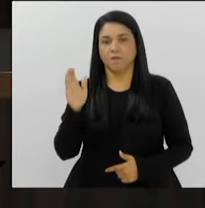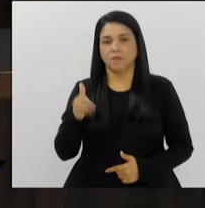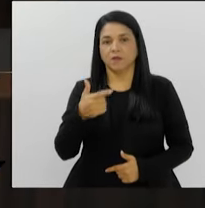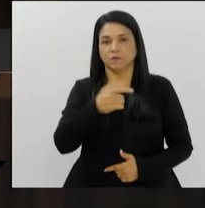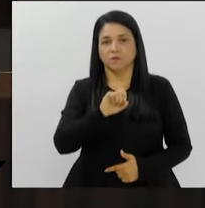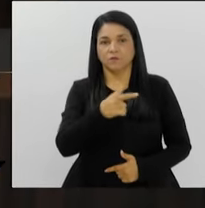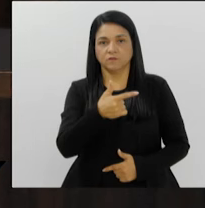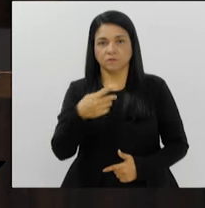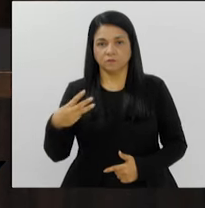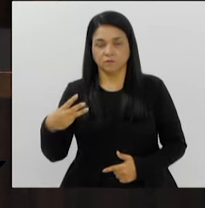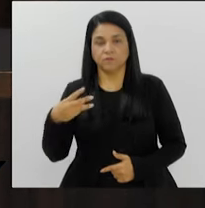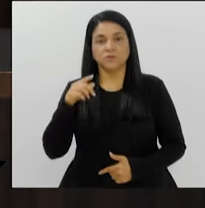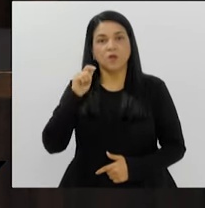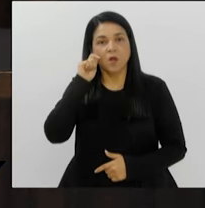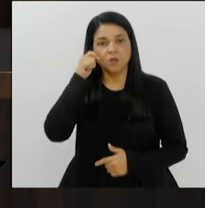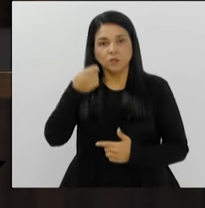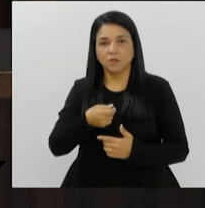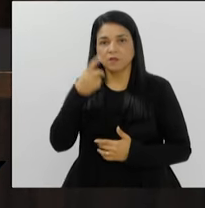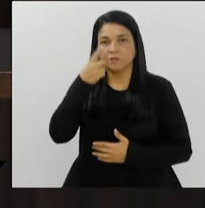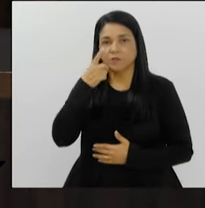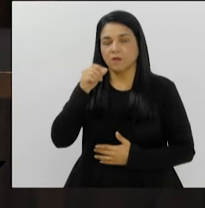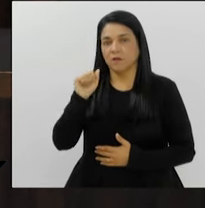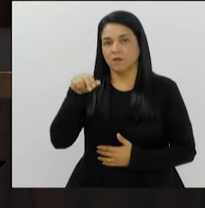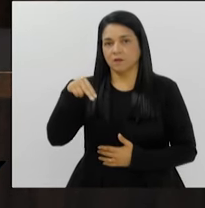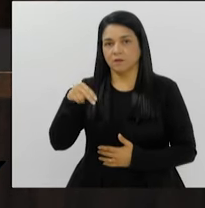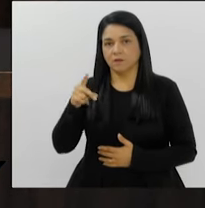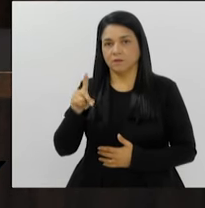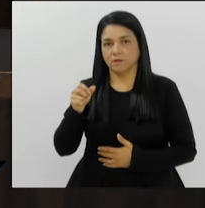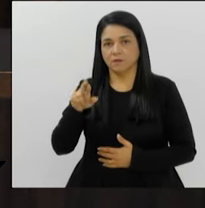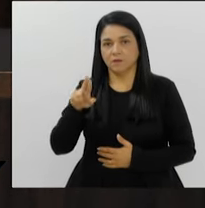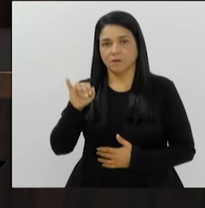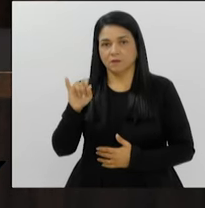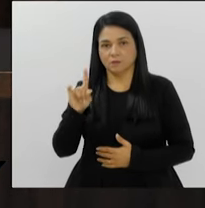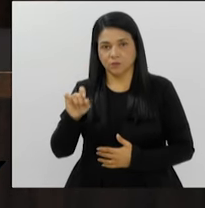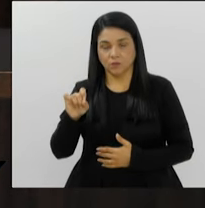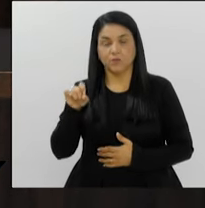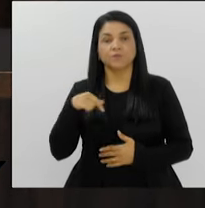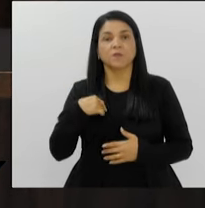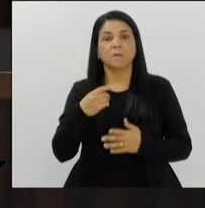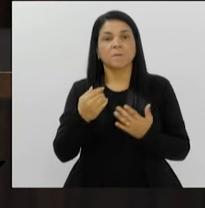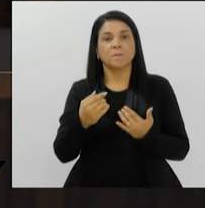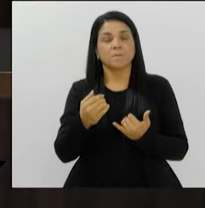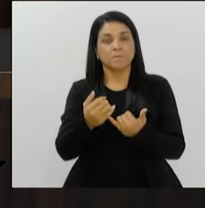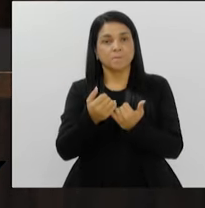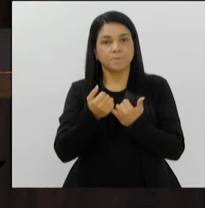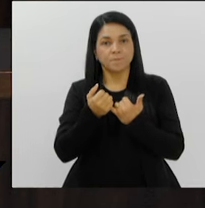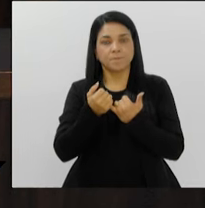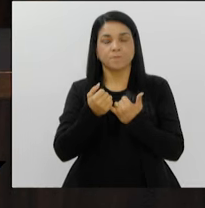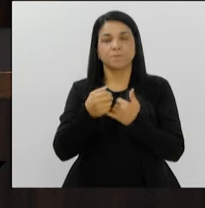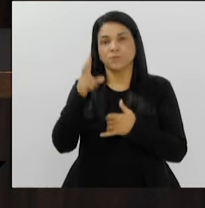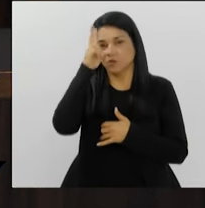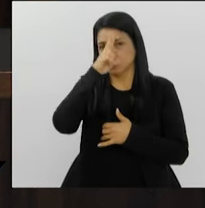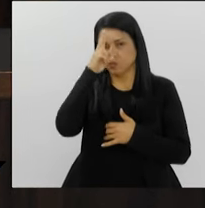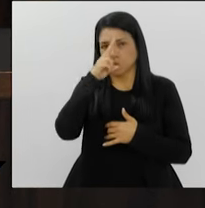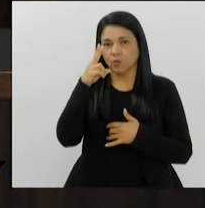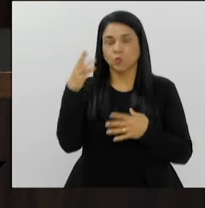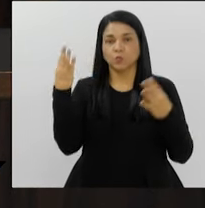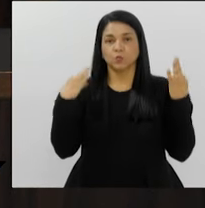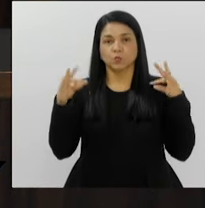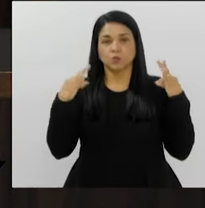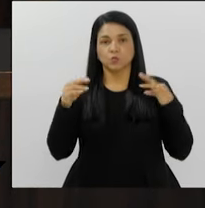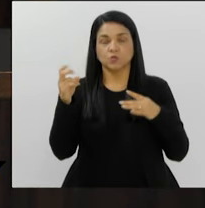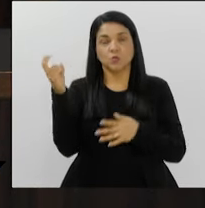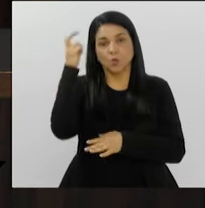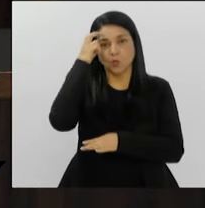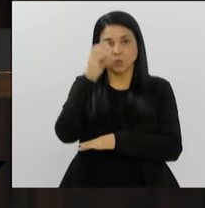2258-A de 2023, de autoria do deputado Andrezinho Siciliano, que declara patrimônio histórico, turístico, cultural e